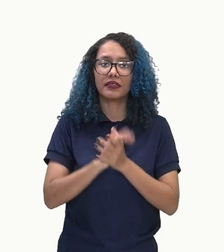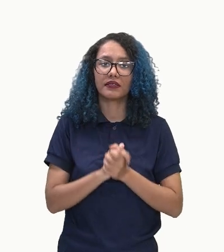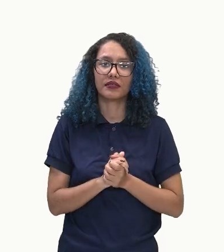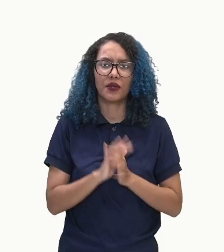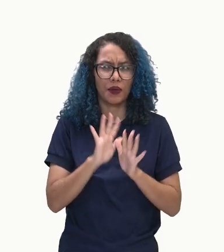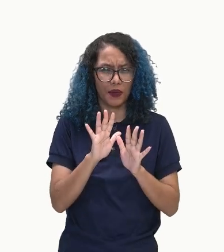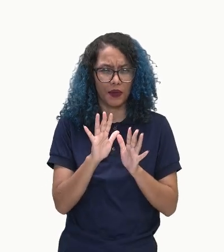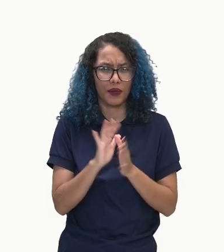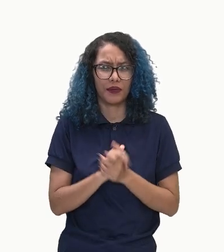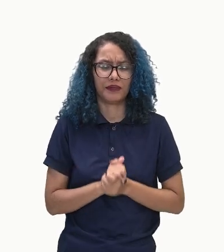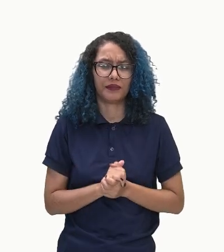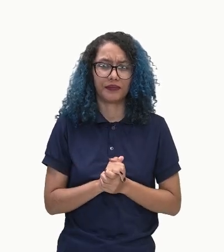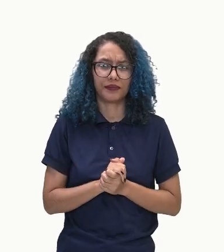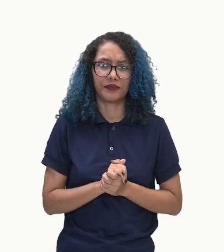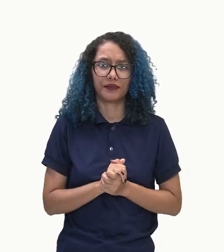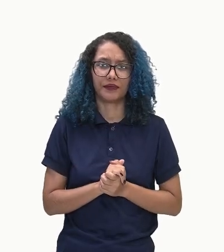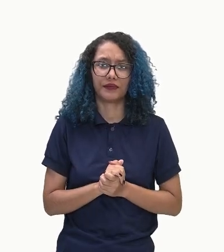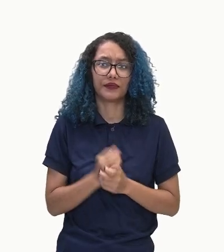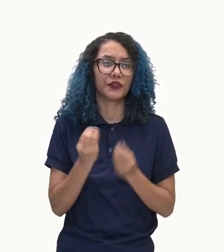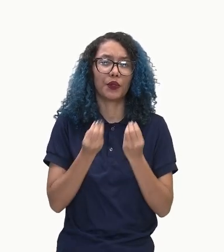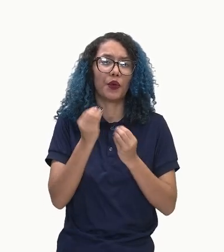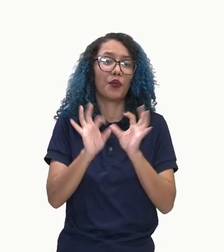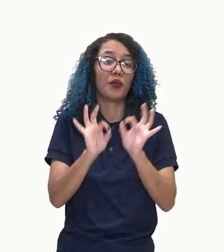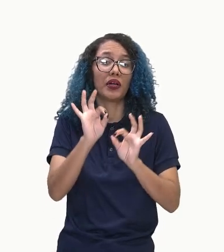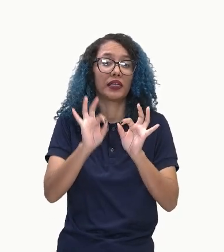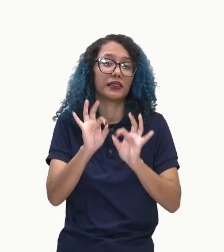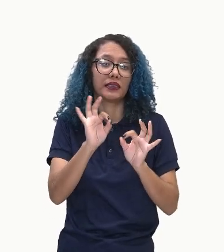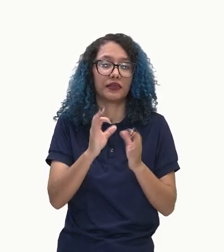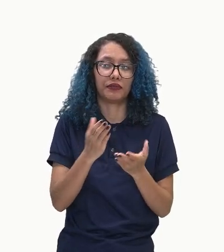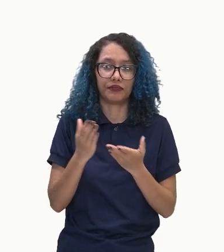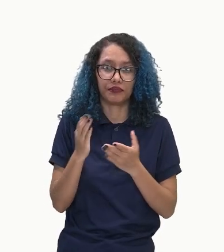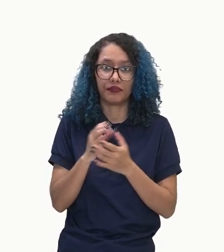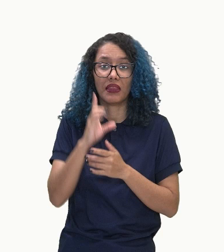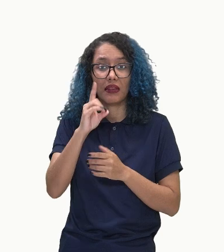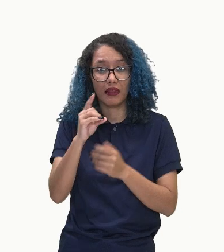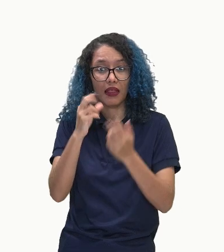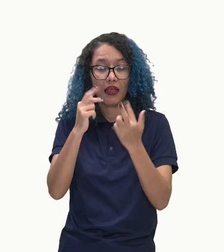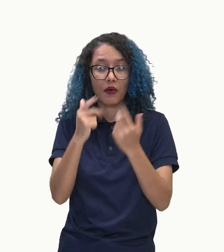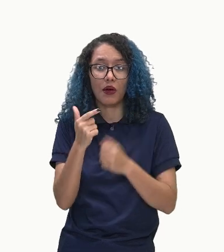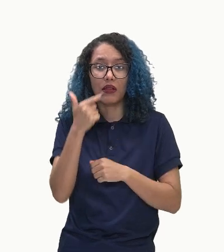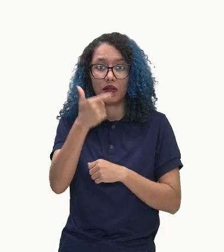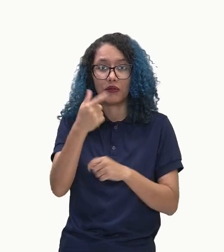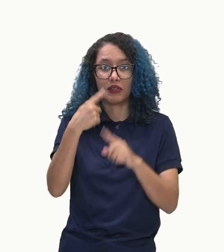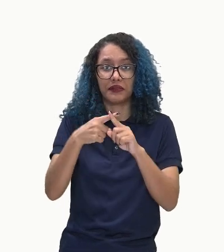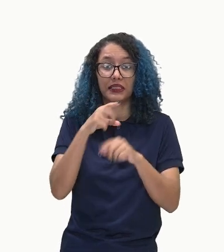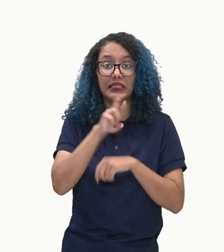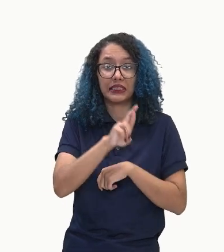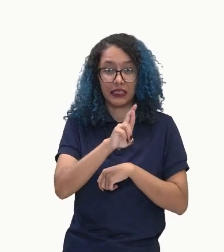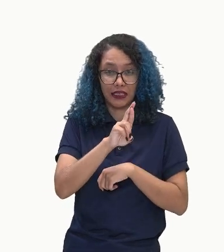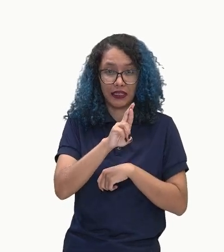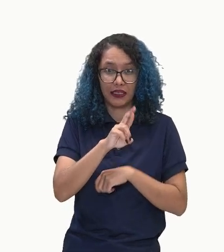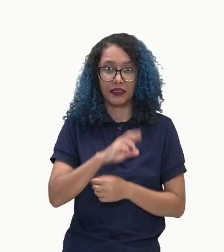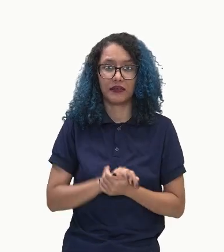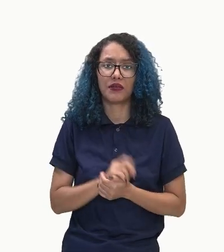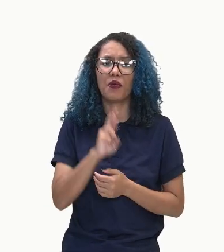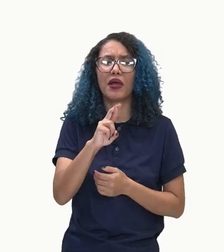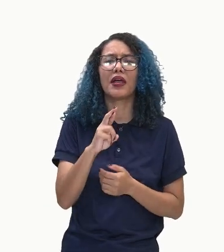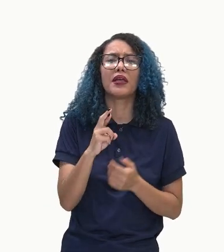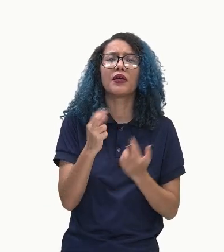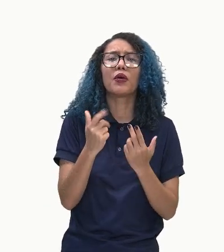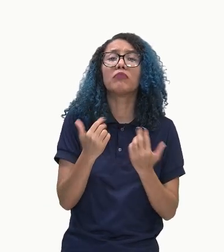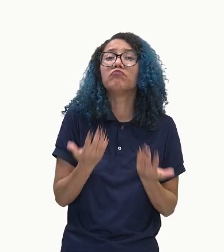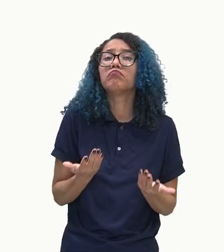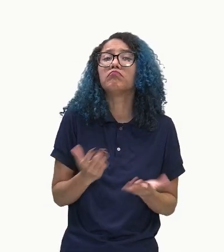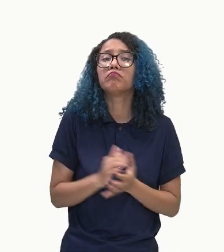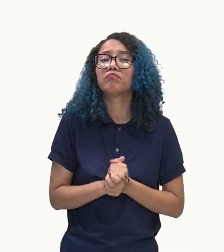dizer para você aqui. O diâmetro, nós podemos dizer que ele é 2 vezes o raio. Mas quanto vale o raio mesmo? No